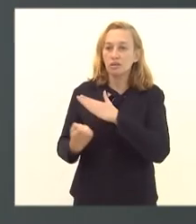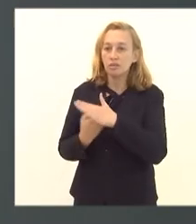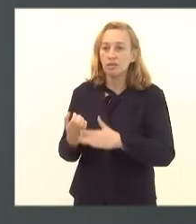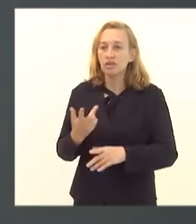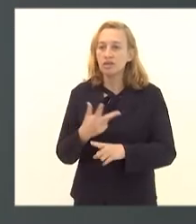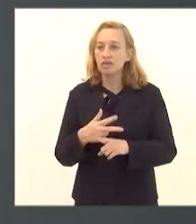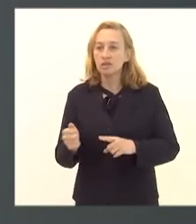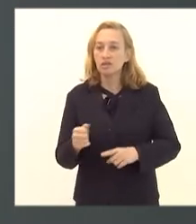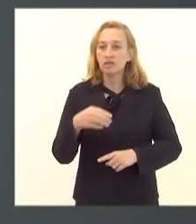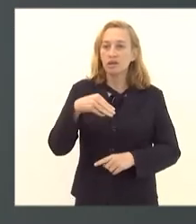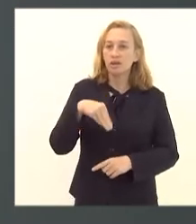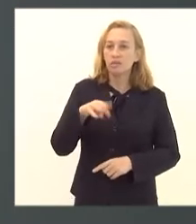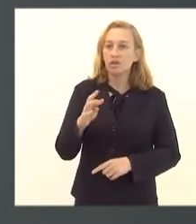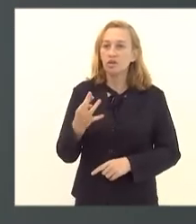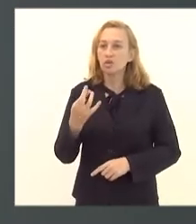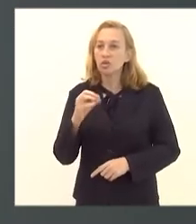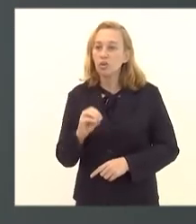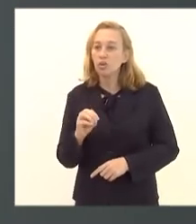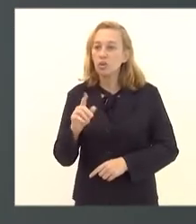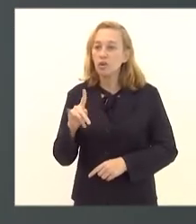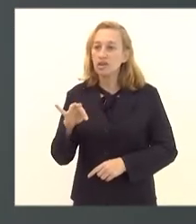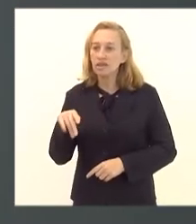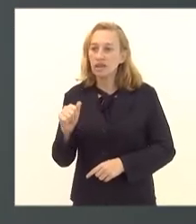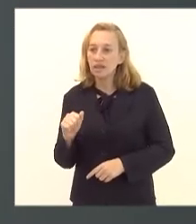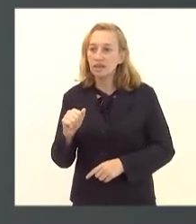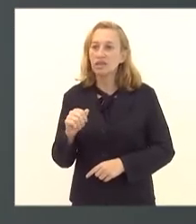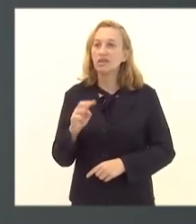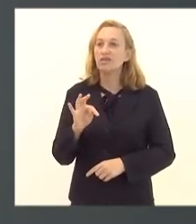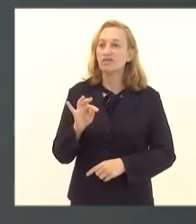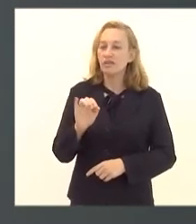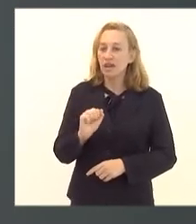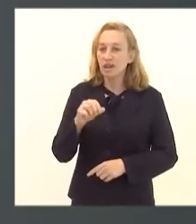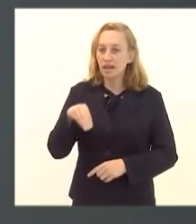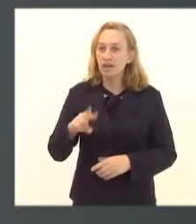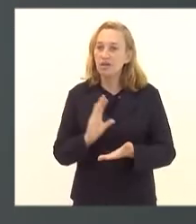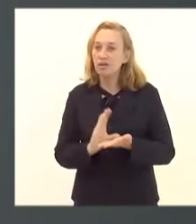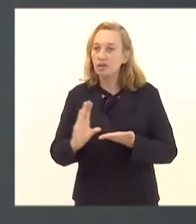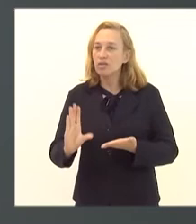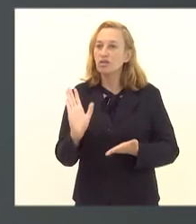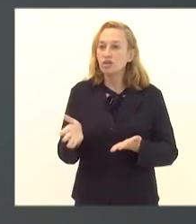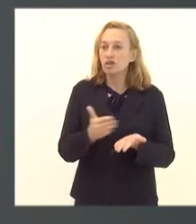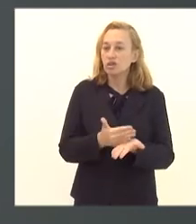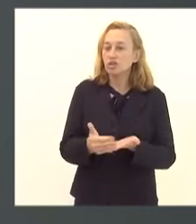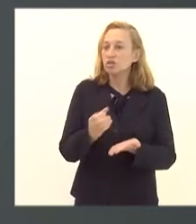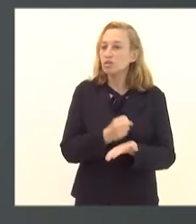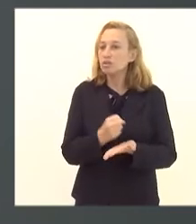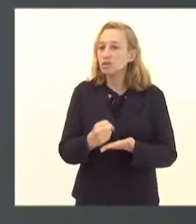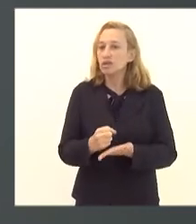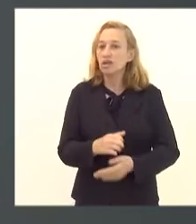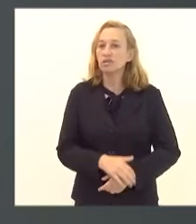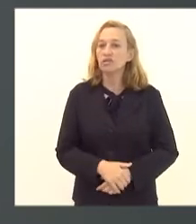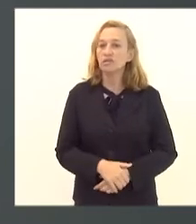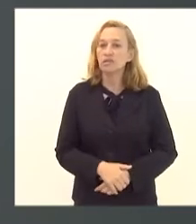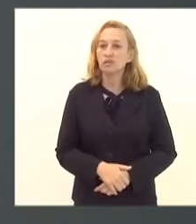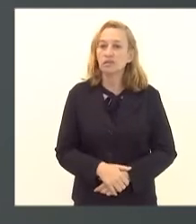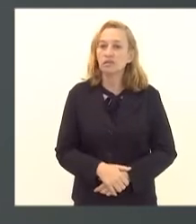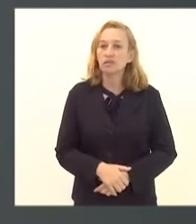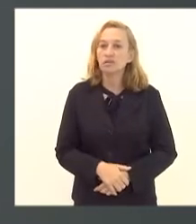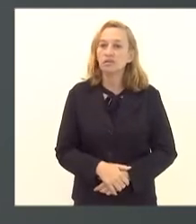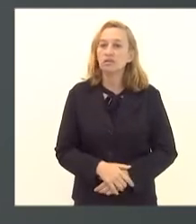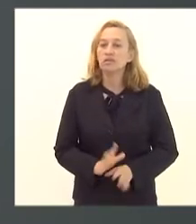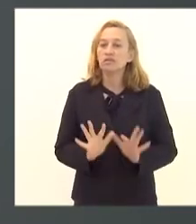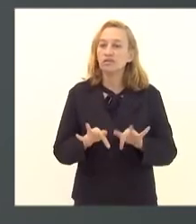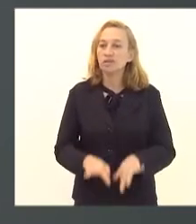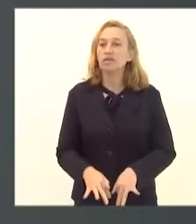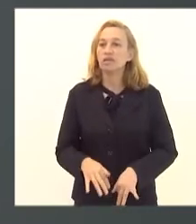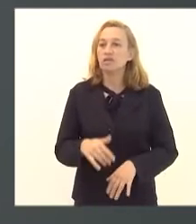foi a Metropolitana, o recurso também é do FECAM. A gente também já iniciou o contrato e está com a previsão de término em